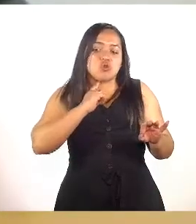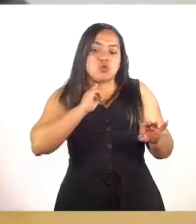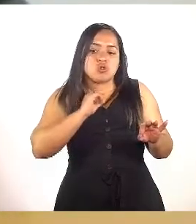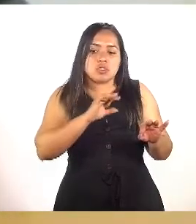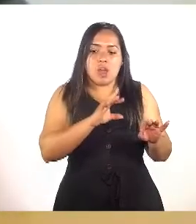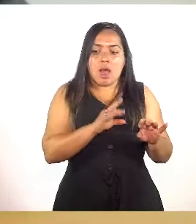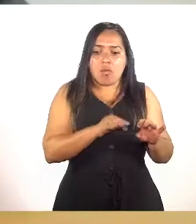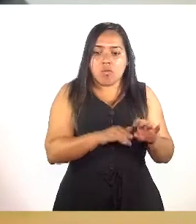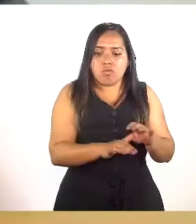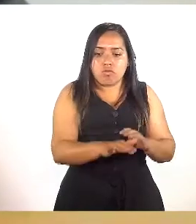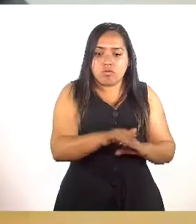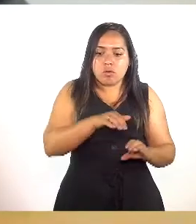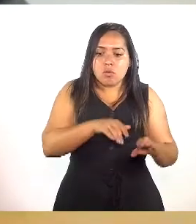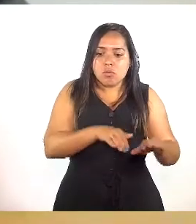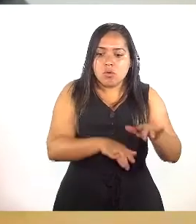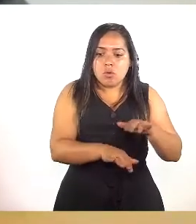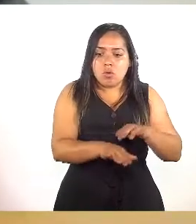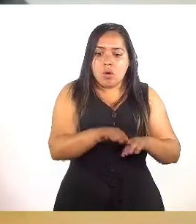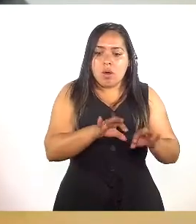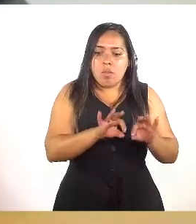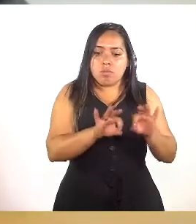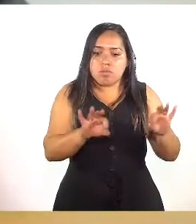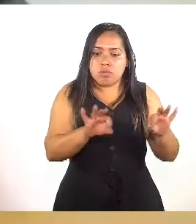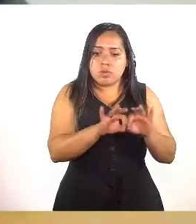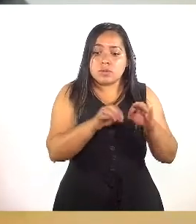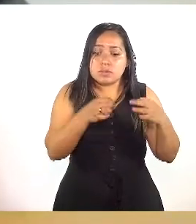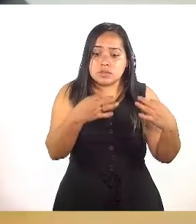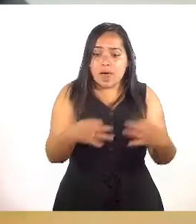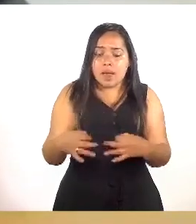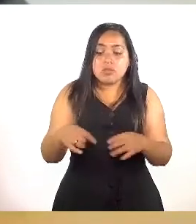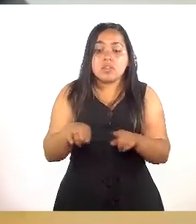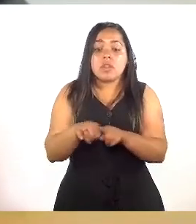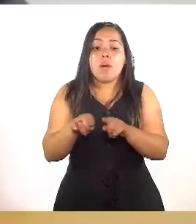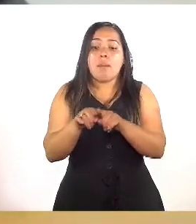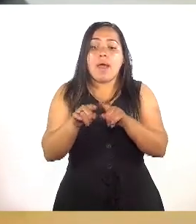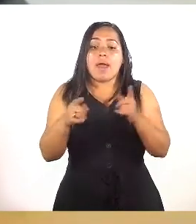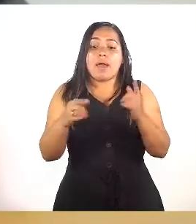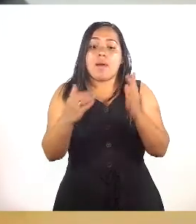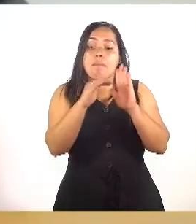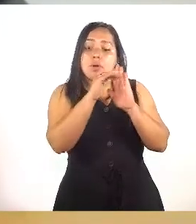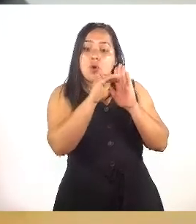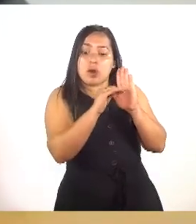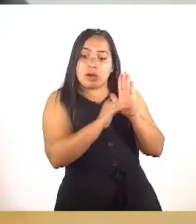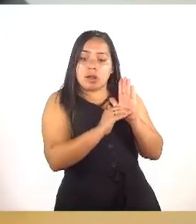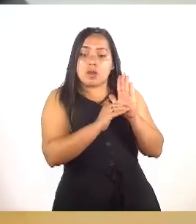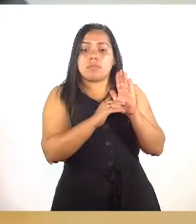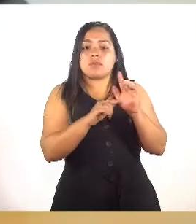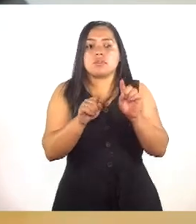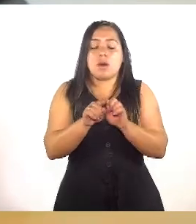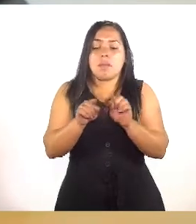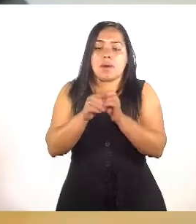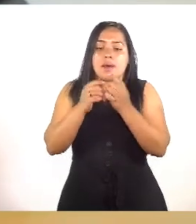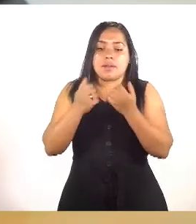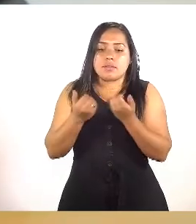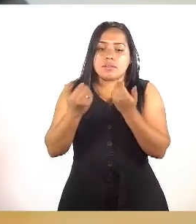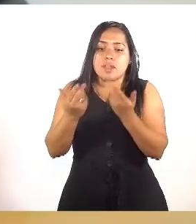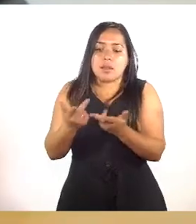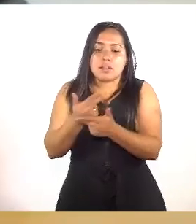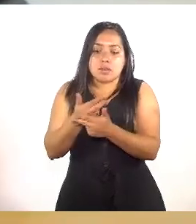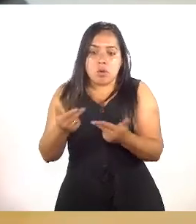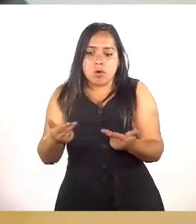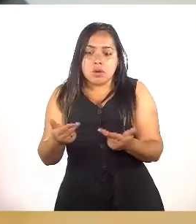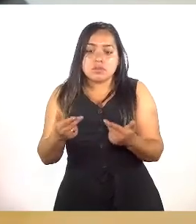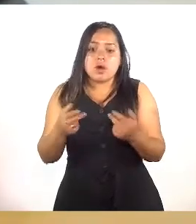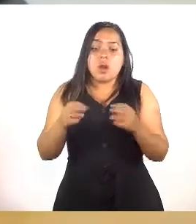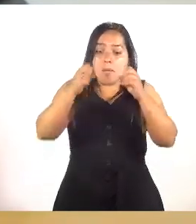Uma novidade também interessante é a respeito dos contratos de programa, que são aquelas delegações de prestação de serviço público que, às vezes, os